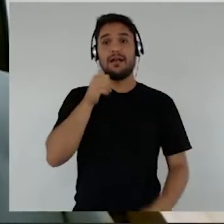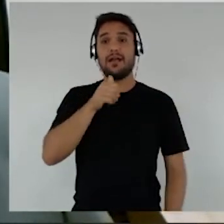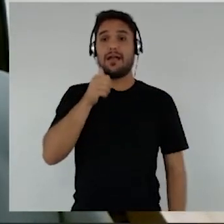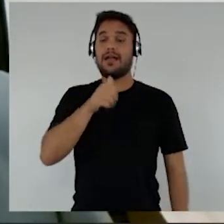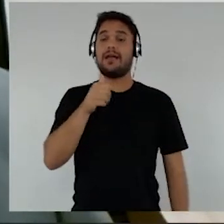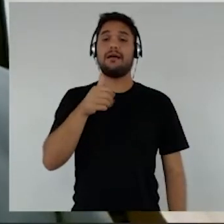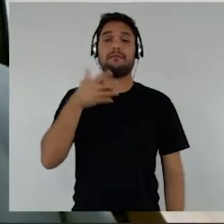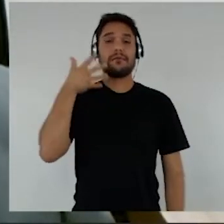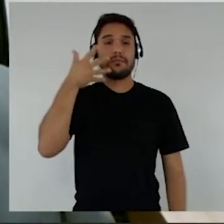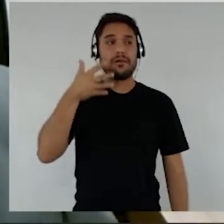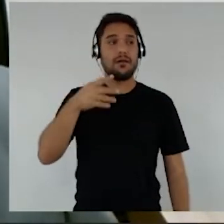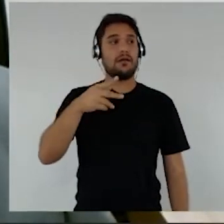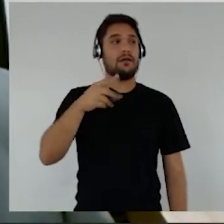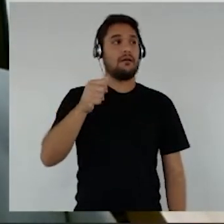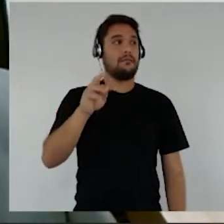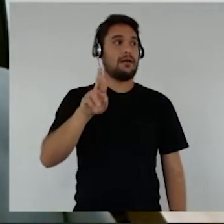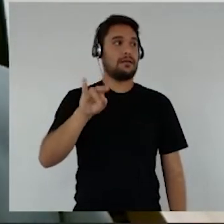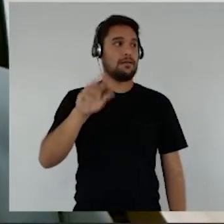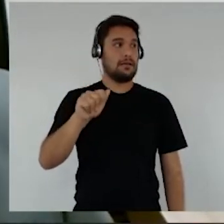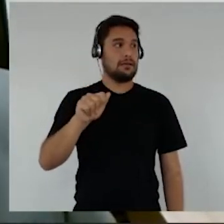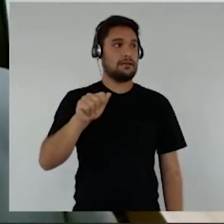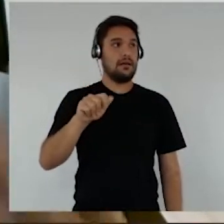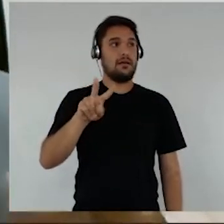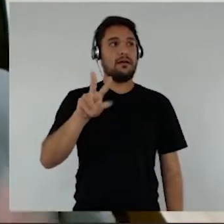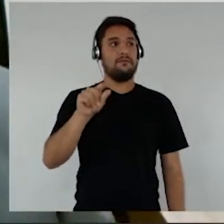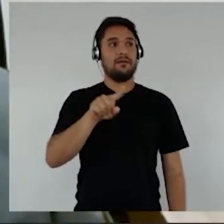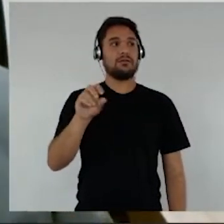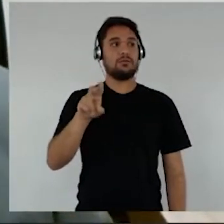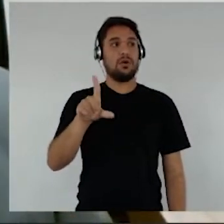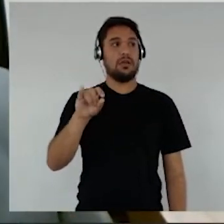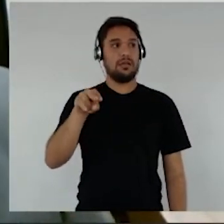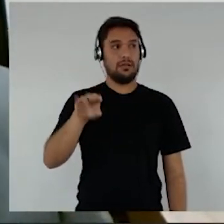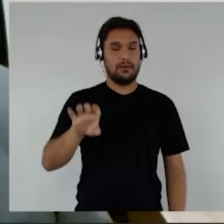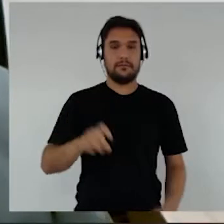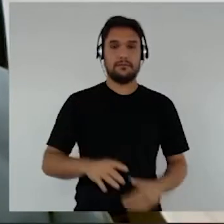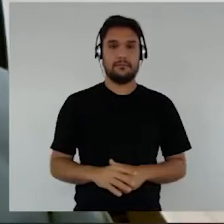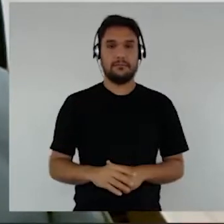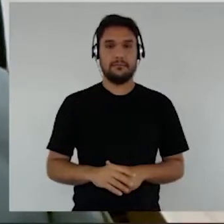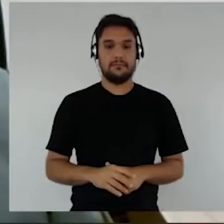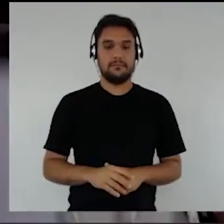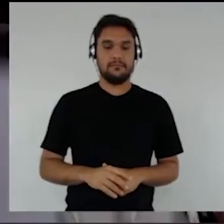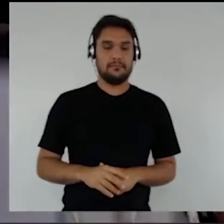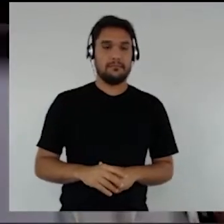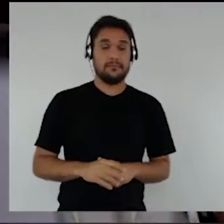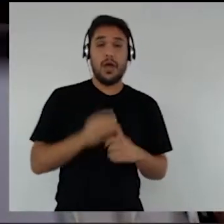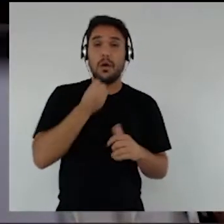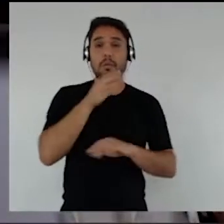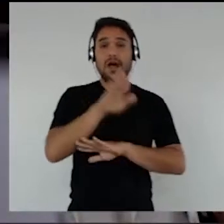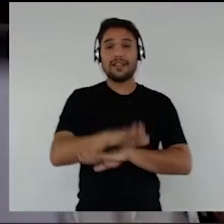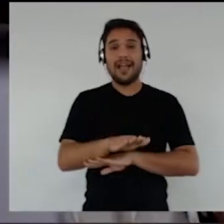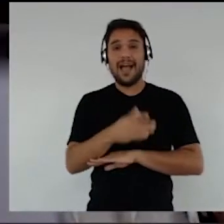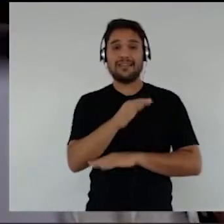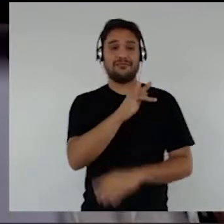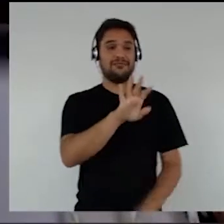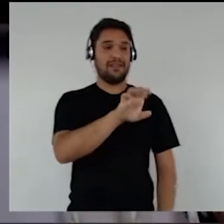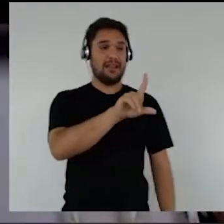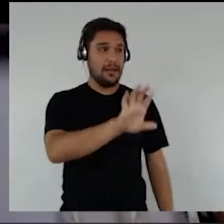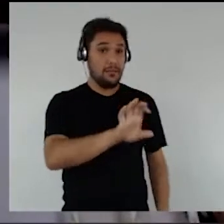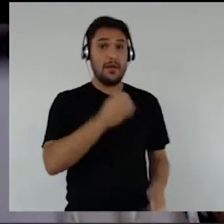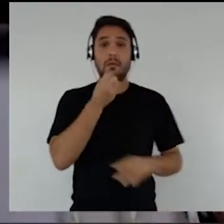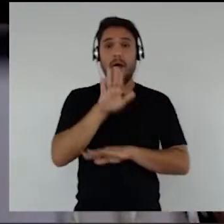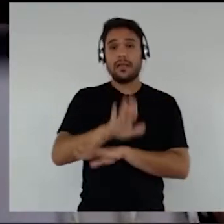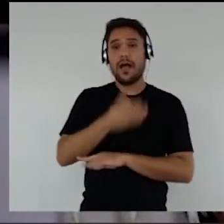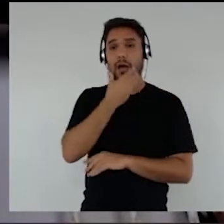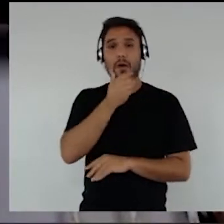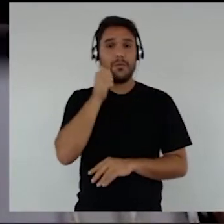primeira expositora, doutora Patrícia Vanzolini. Tenha liberdade, doutora. Olá, boa tarde, Felipe, boa tarde a